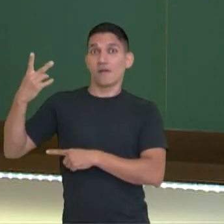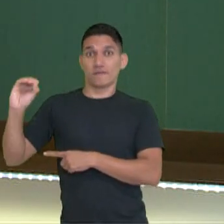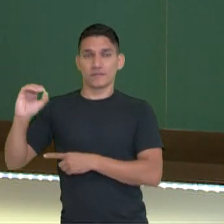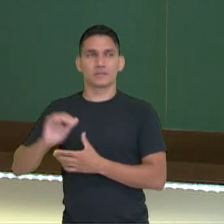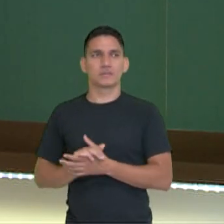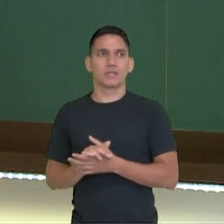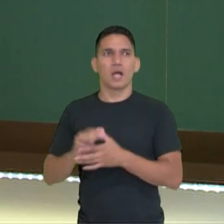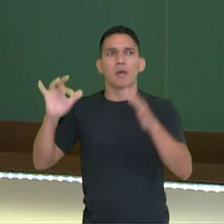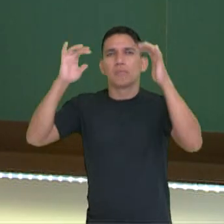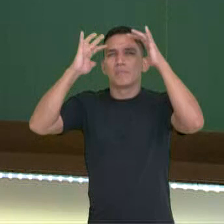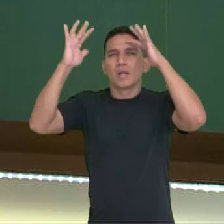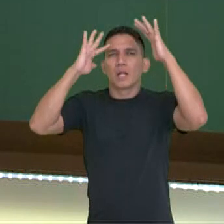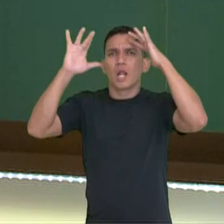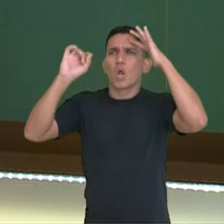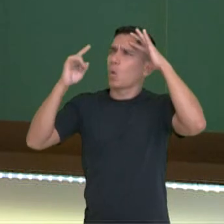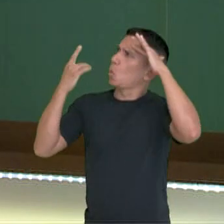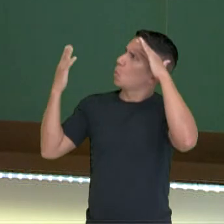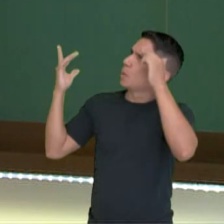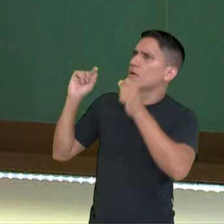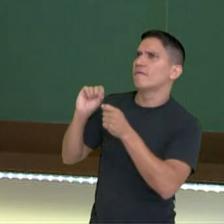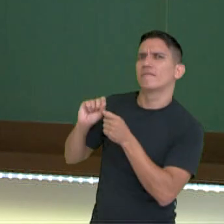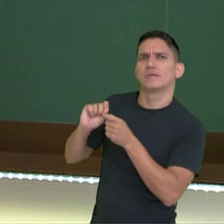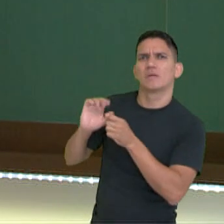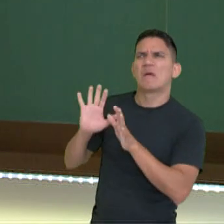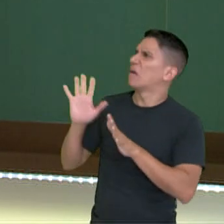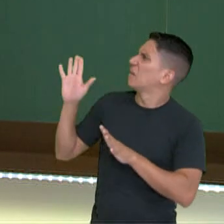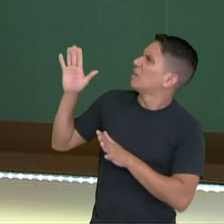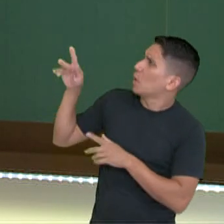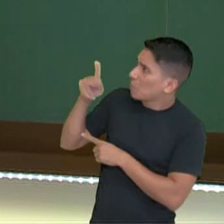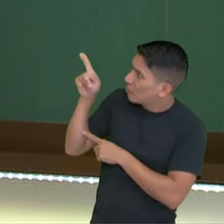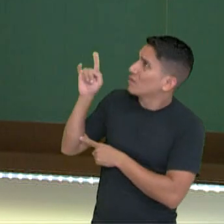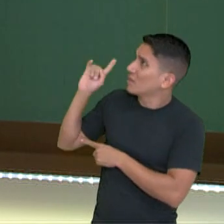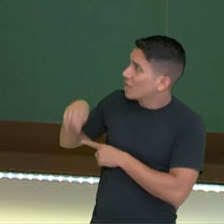gente tem que pensar. Mas aqui, professor, está na base